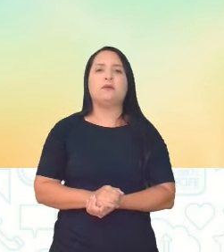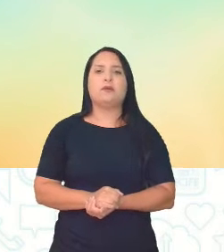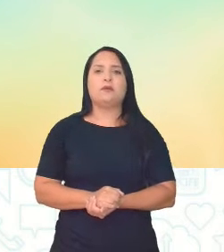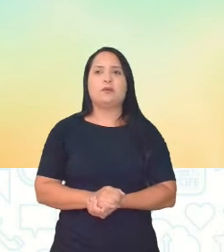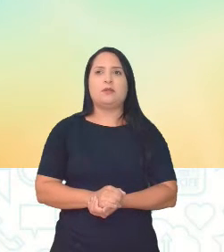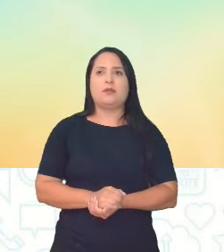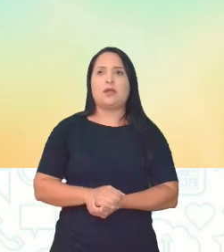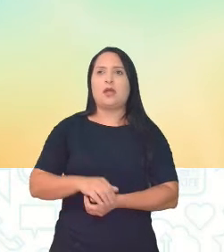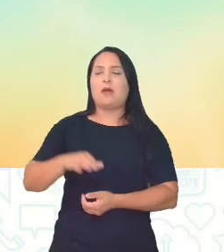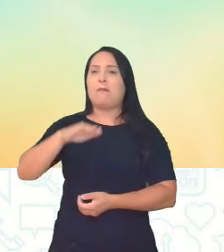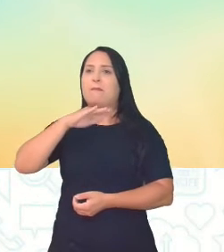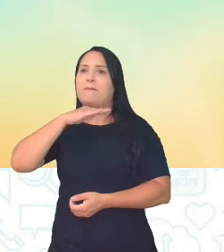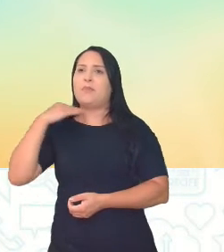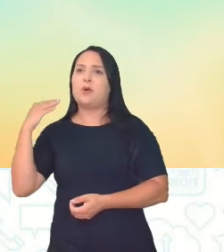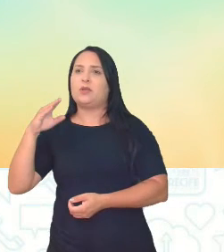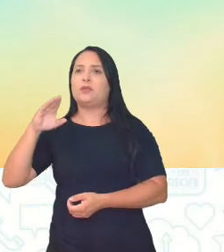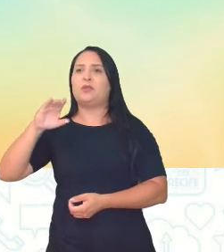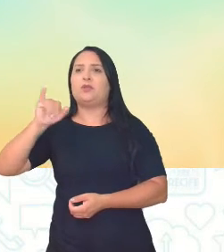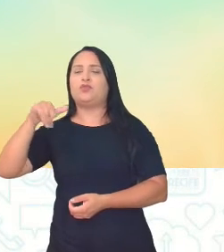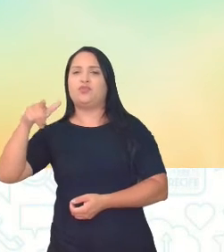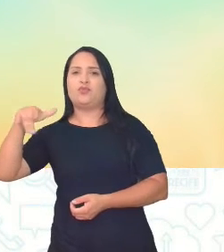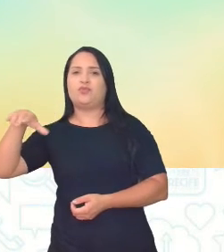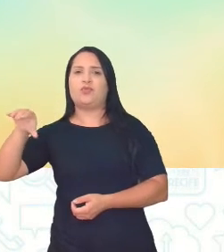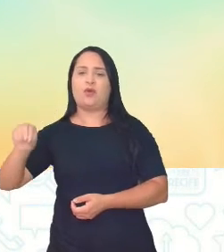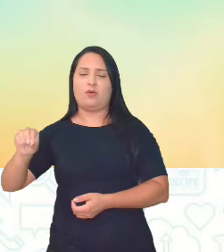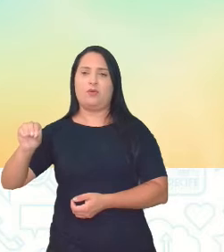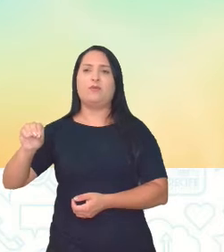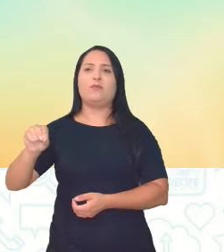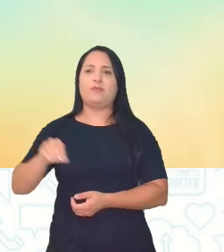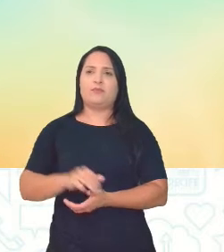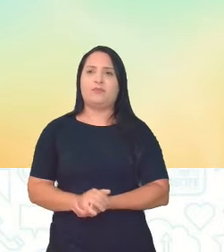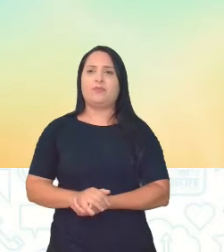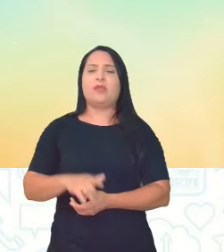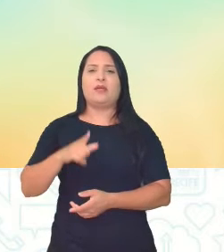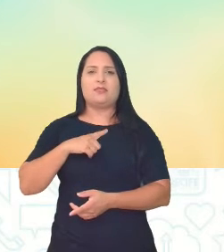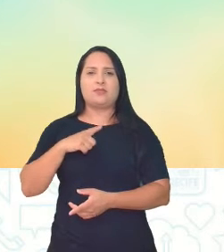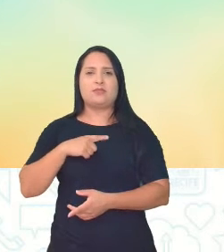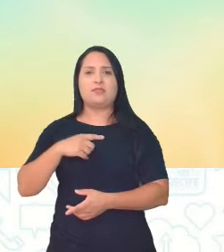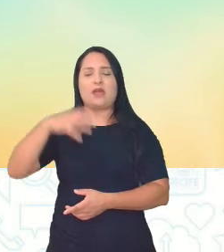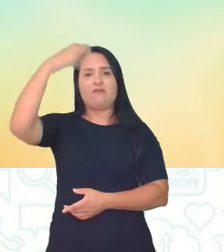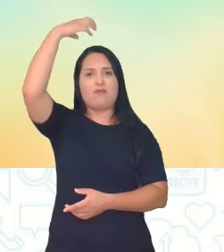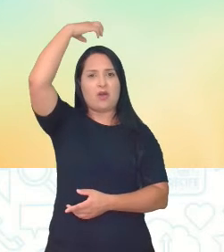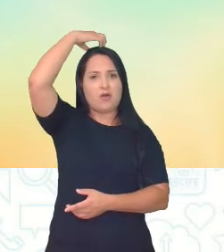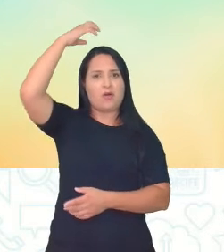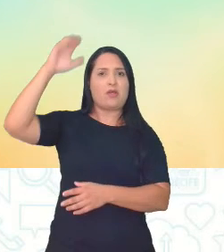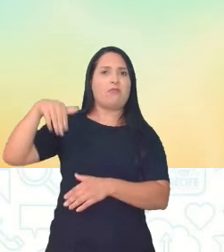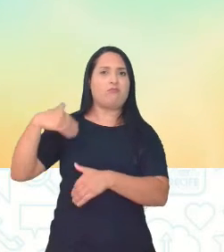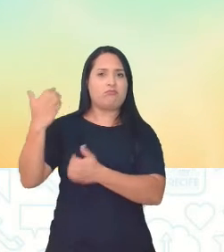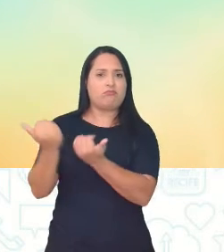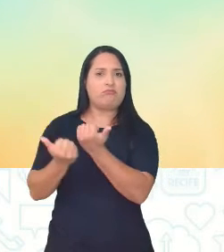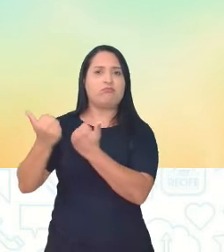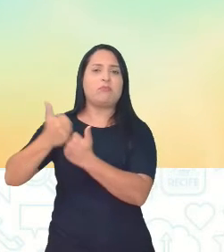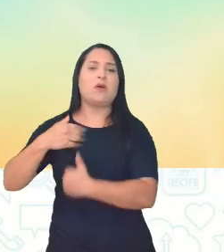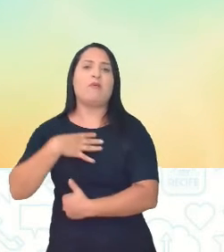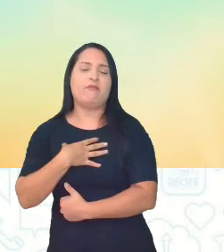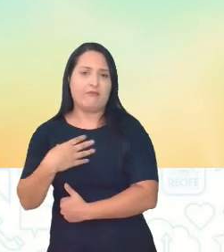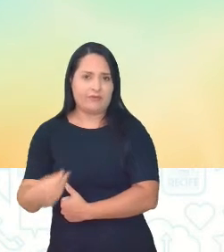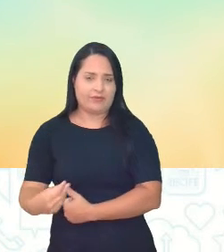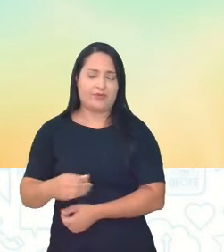a Dom Pedro I, né, porque era questão hereditária, aí morreu o pai, e quem vai assumir é o